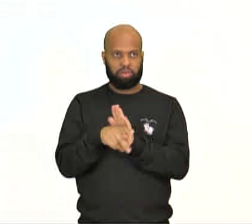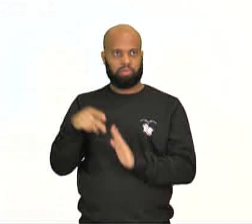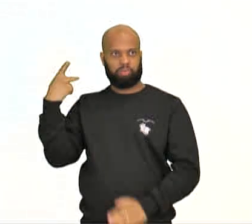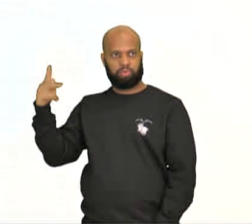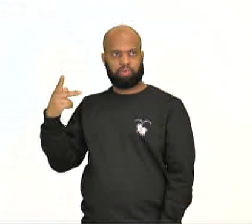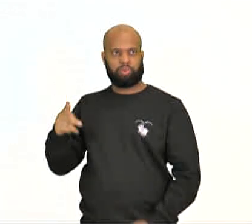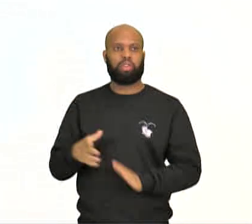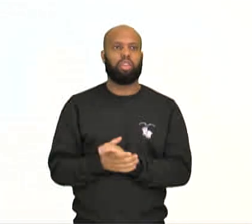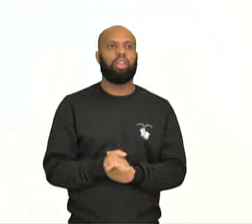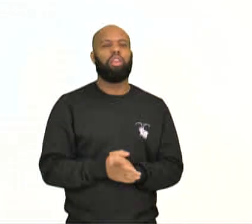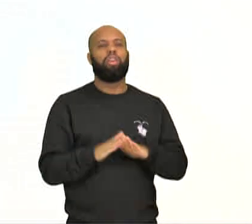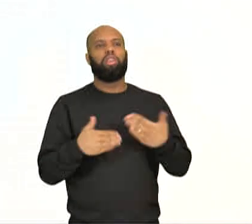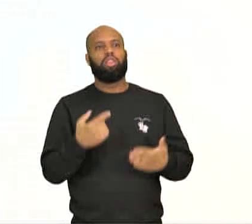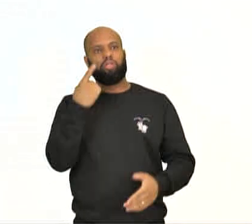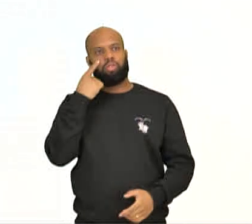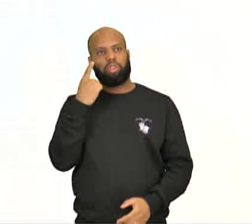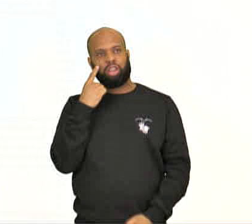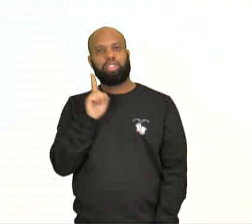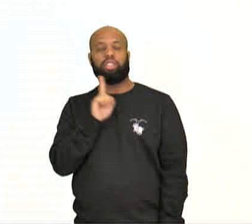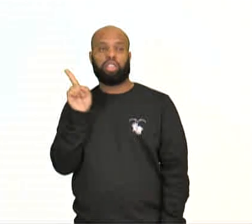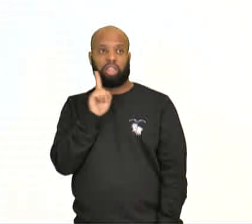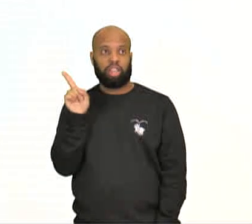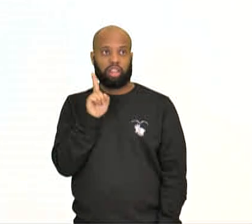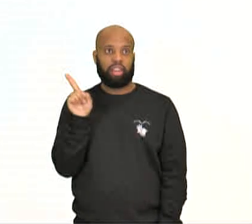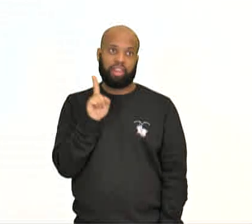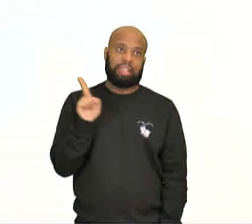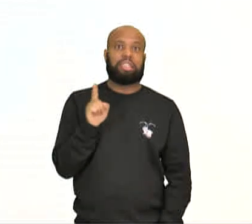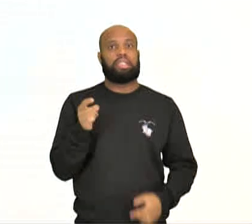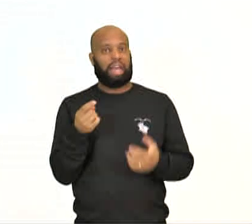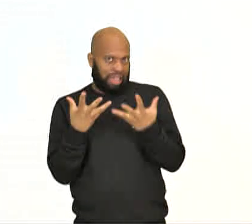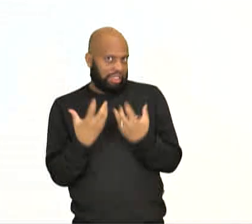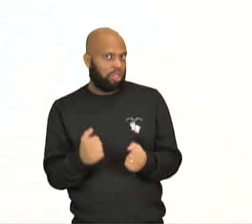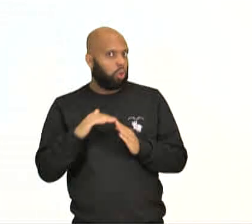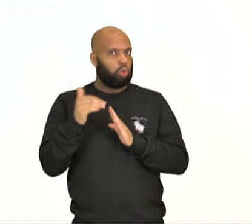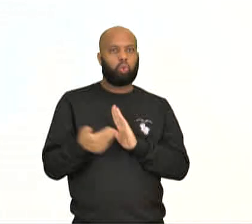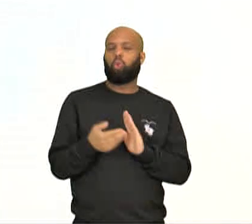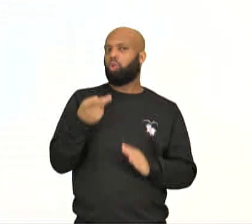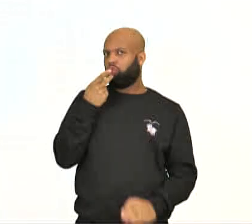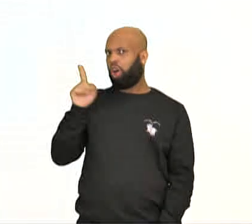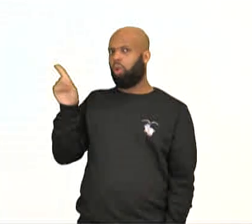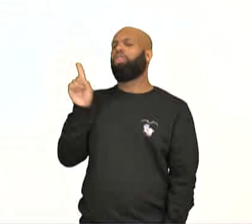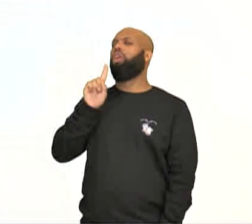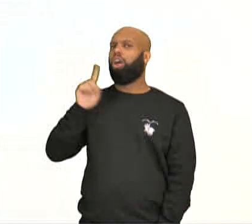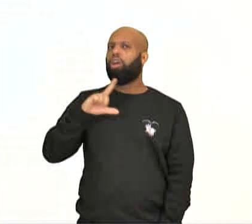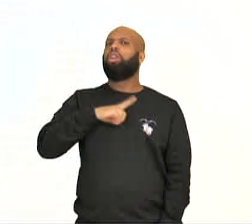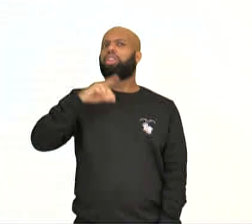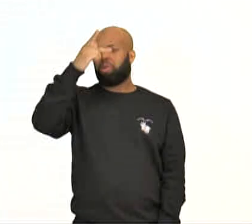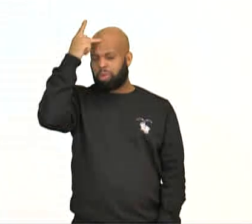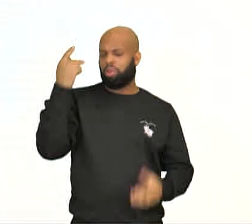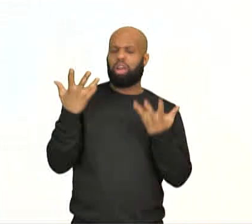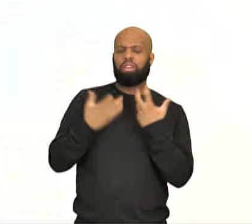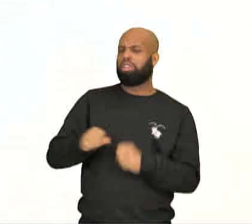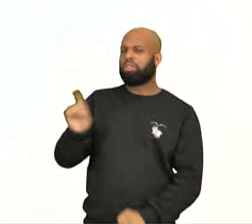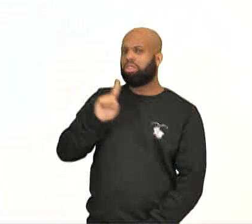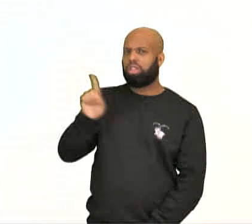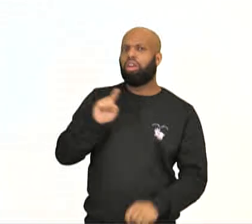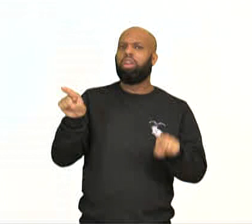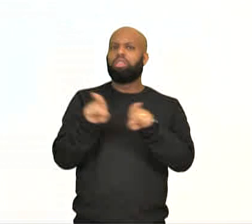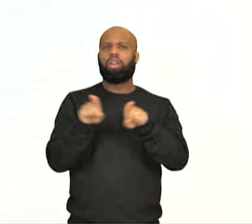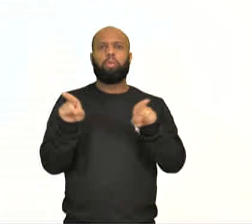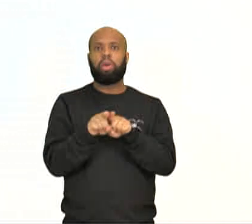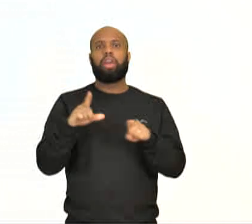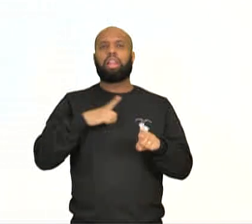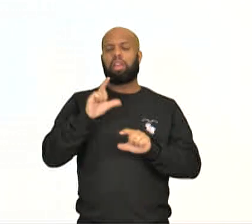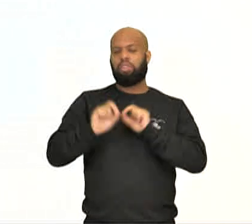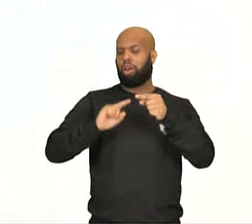humanidade. Aqui, é claro que não foi tão bem aceito e houve uma forte resistência e um choque acadêmico,